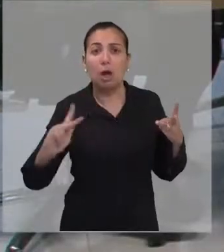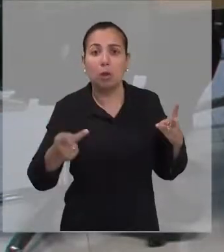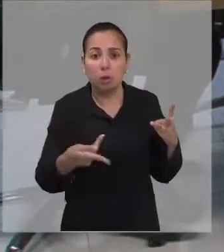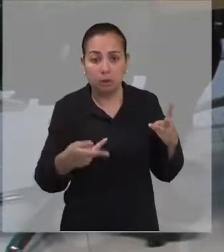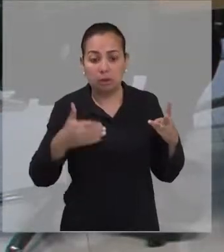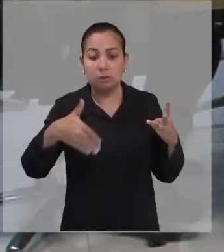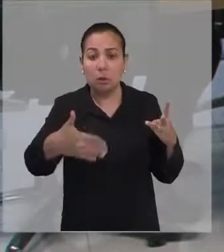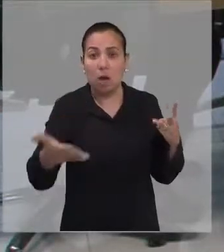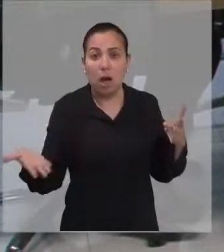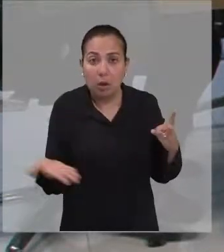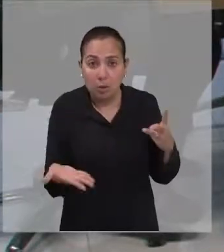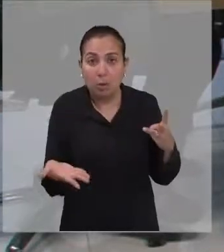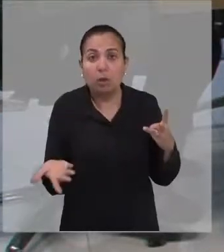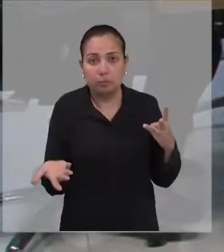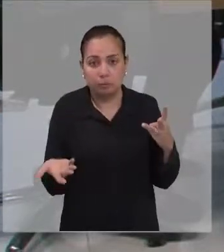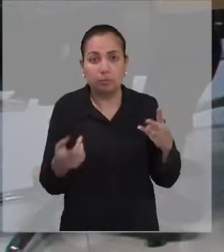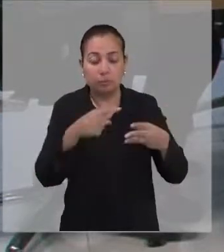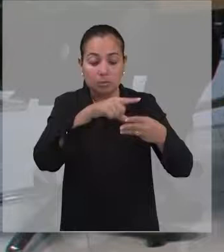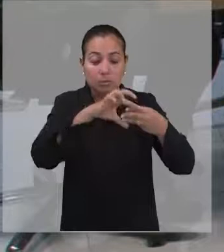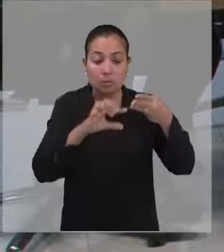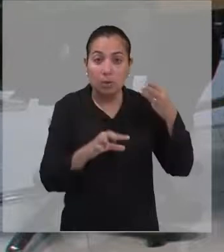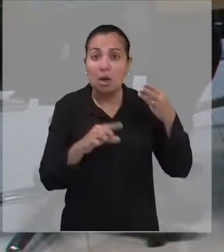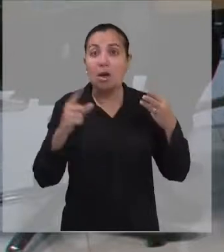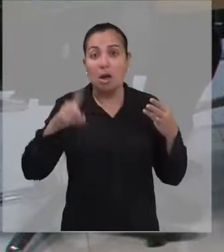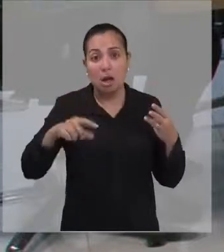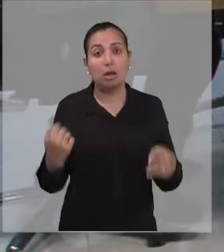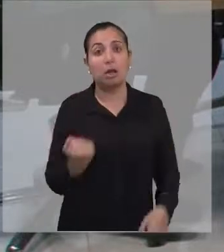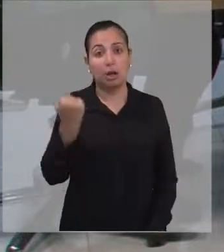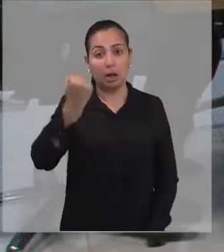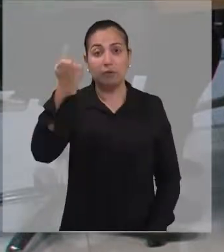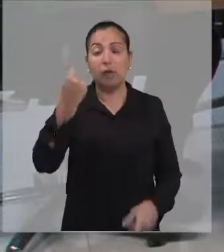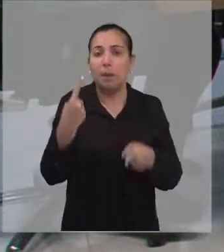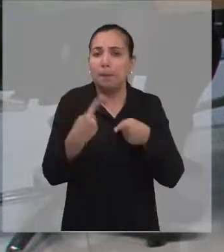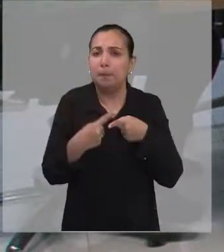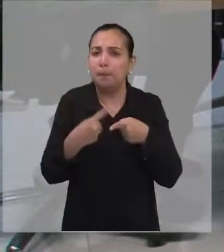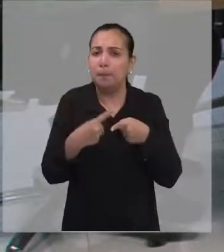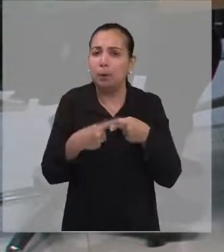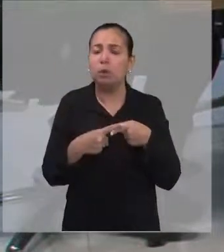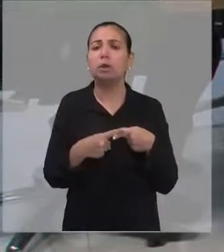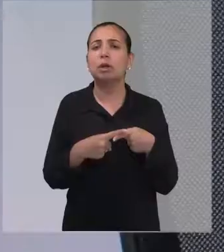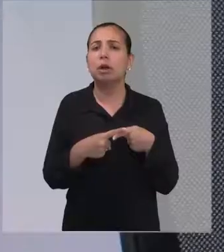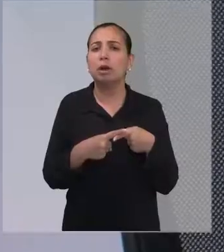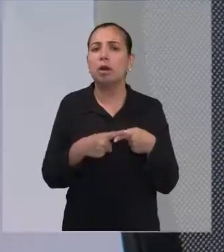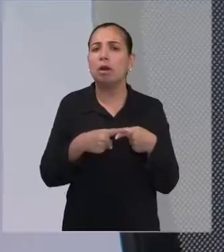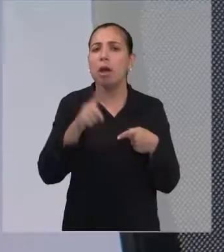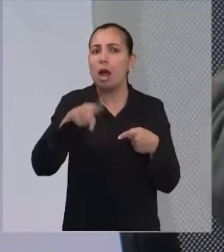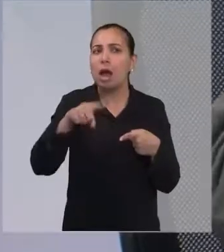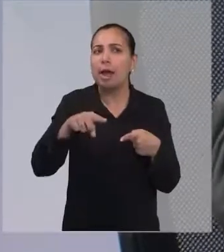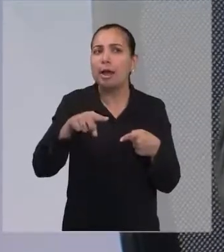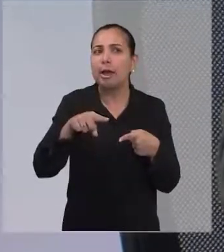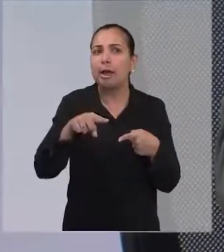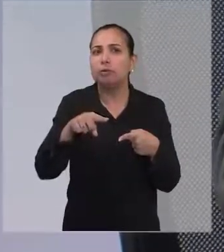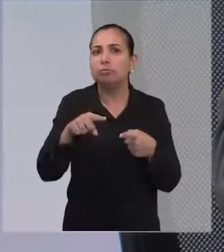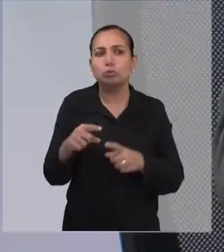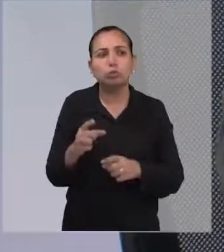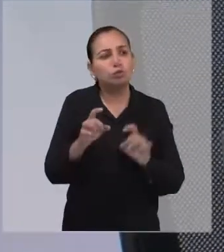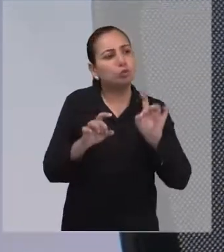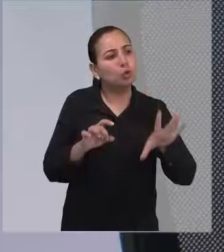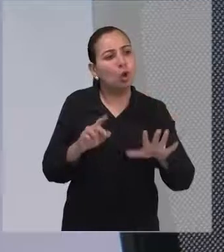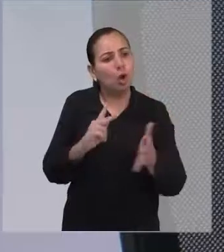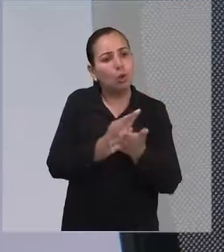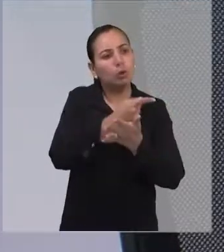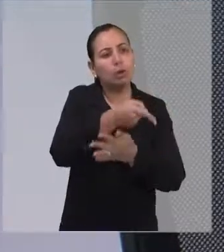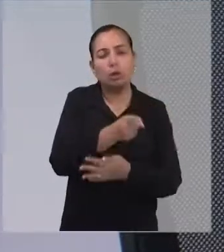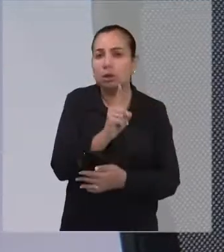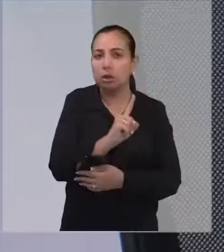a gravidade ele se encontra porque ele não é um caso, como gostam os advogados, um caso concreto, aí, isolado. Né. Quer dizer, ele é um